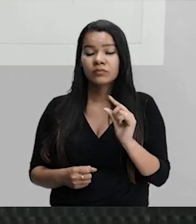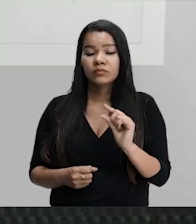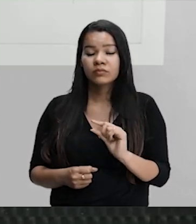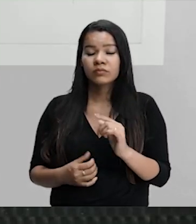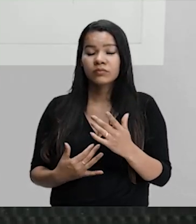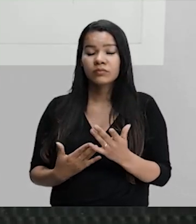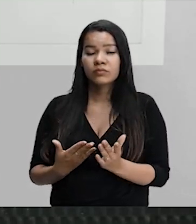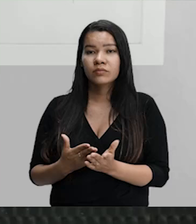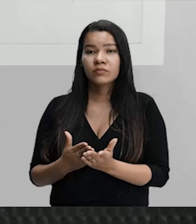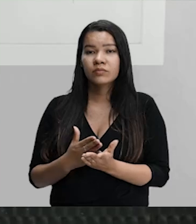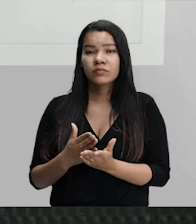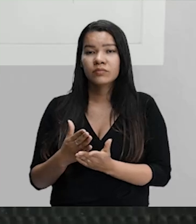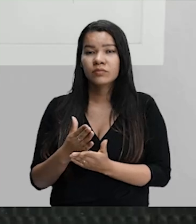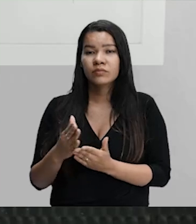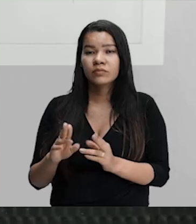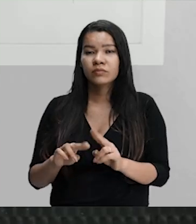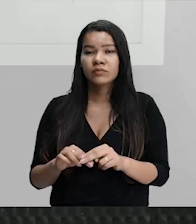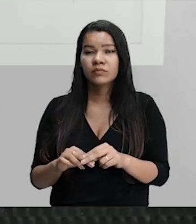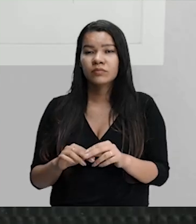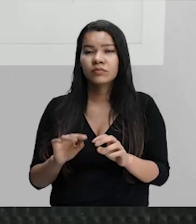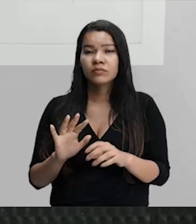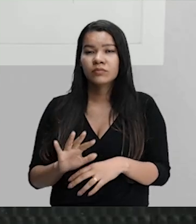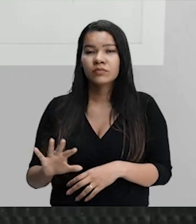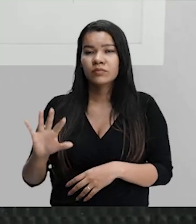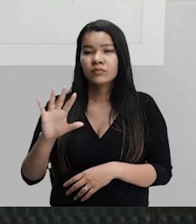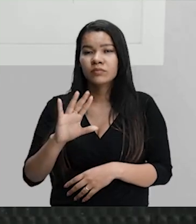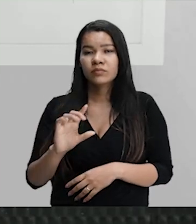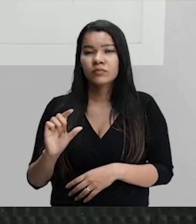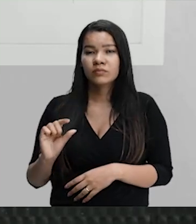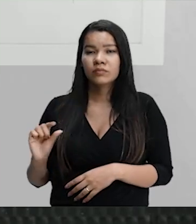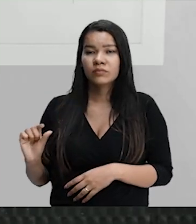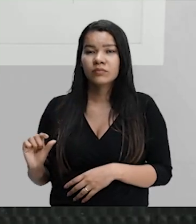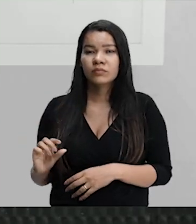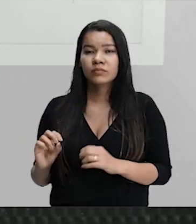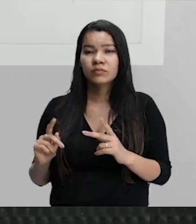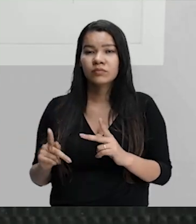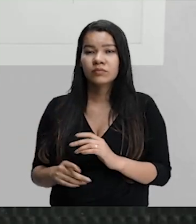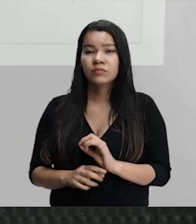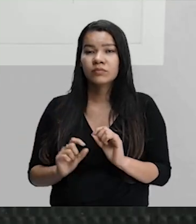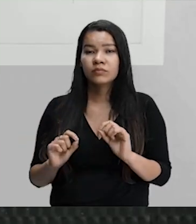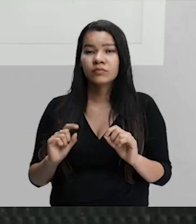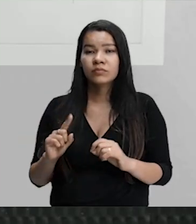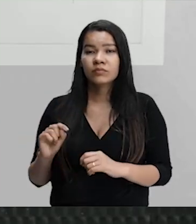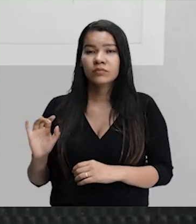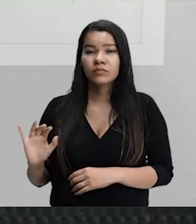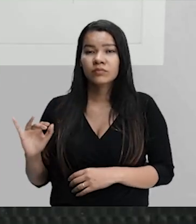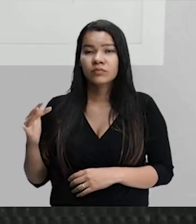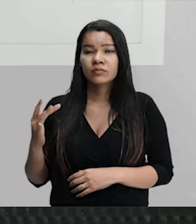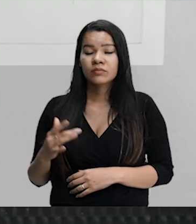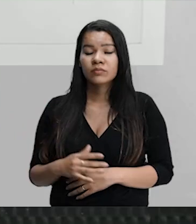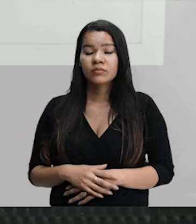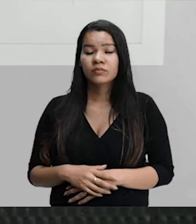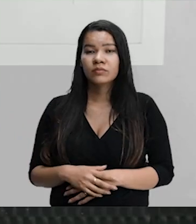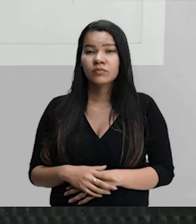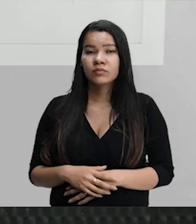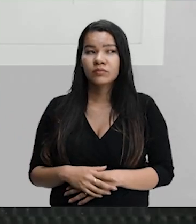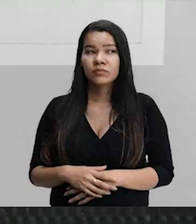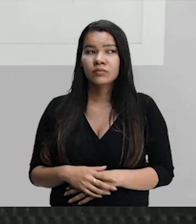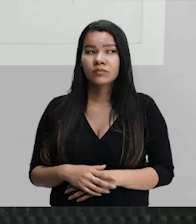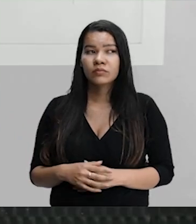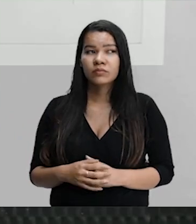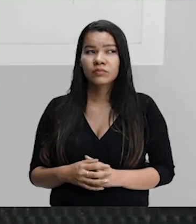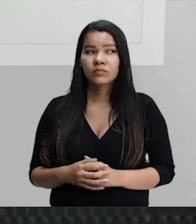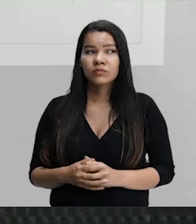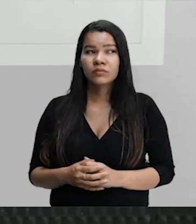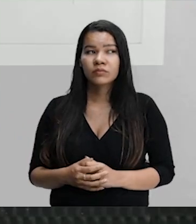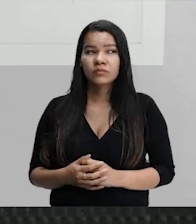acaba passando por espaços menores. Tá certo? É o que acontece lá no Sol, por exemplo. Lá tem uma grande quantidade